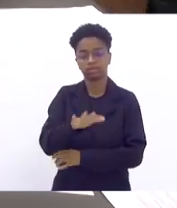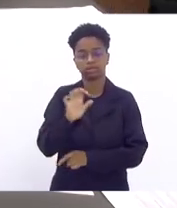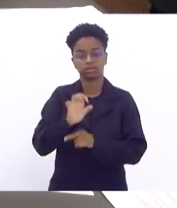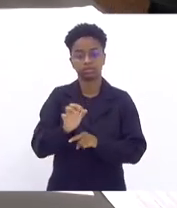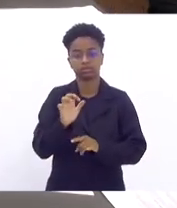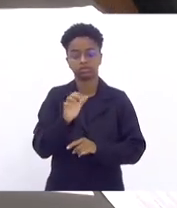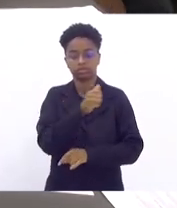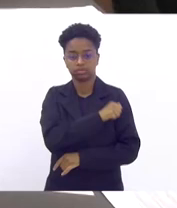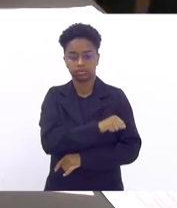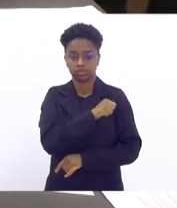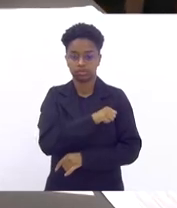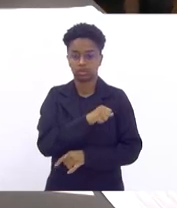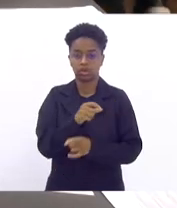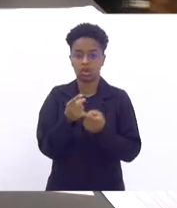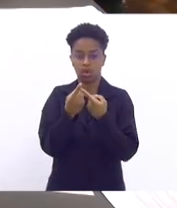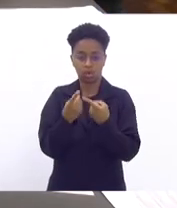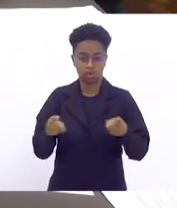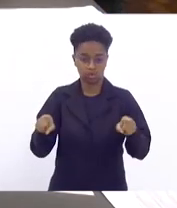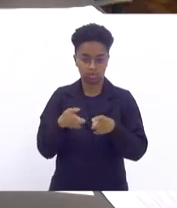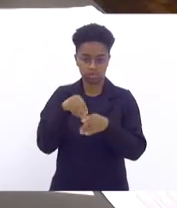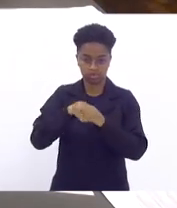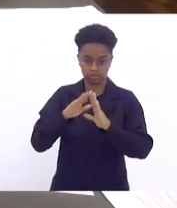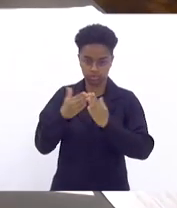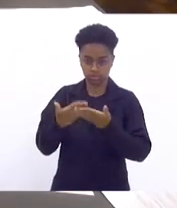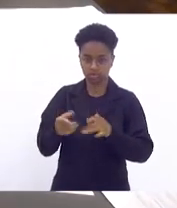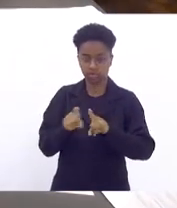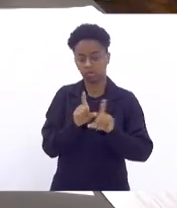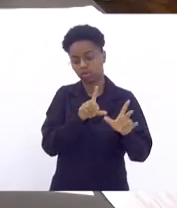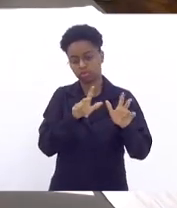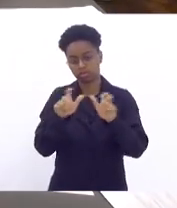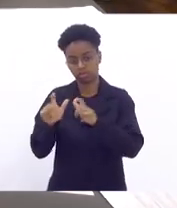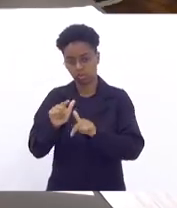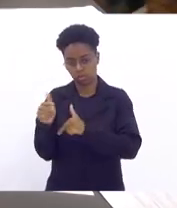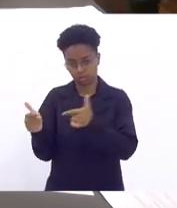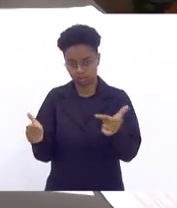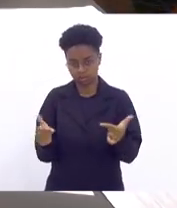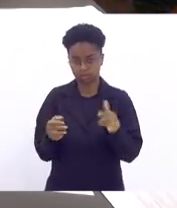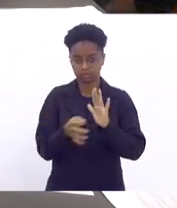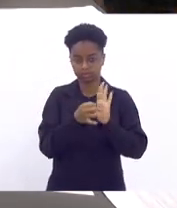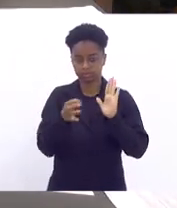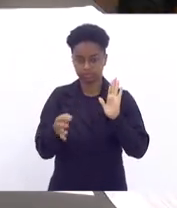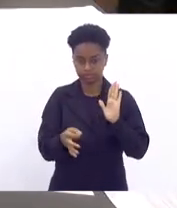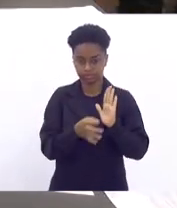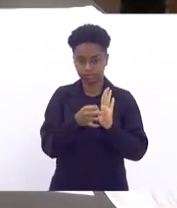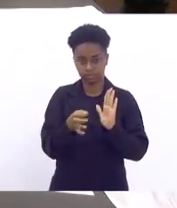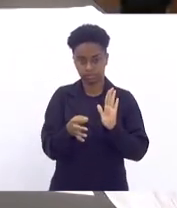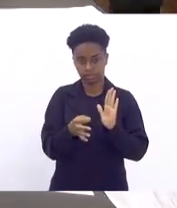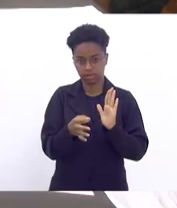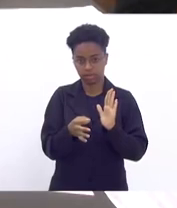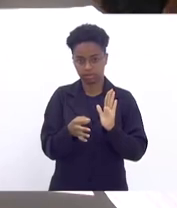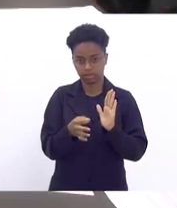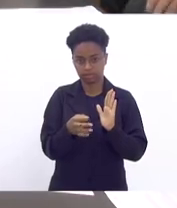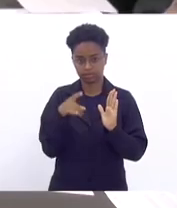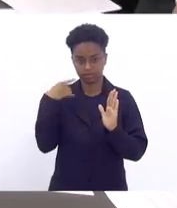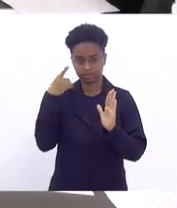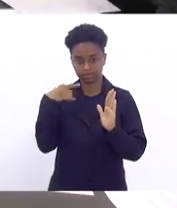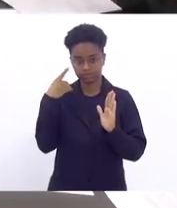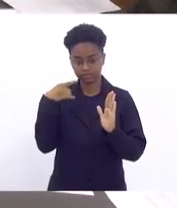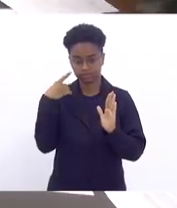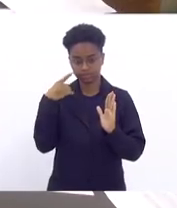programa orquestra nas escolas e da outras providências para aparecer projeto deputada